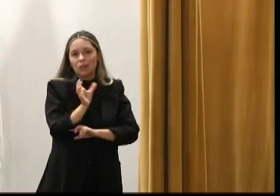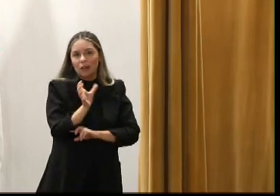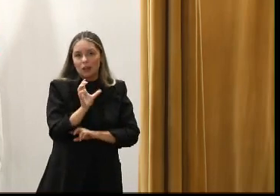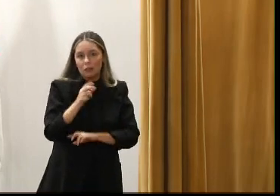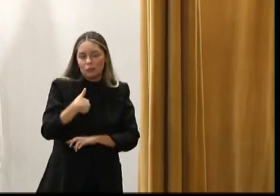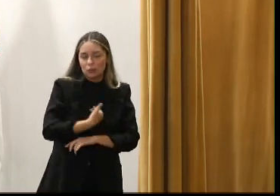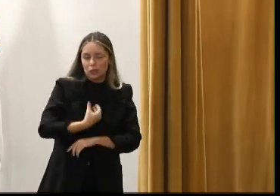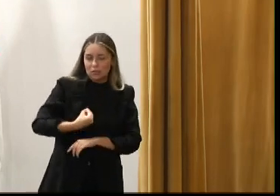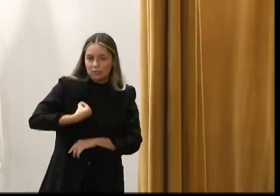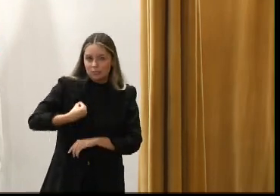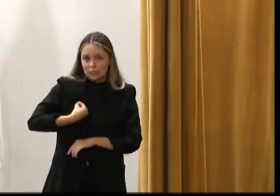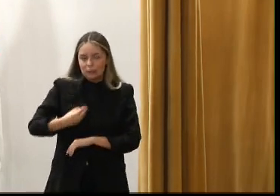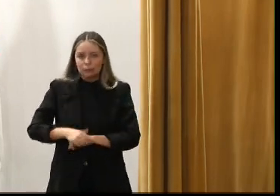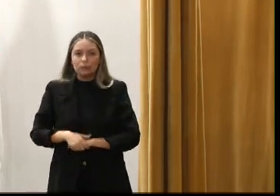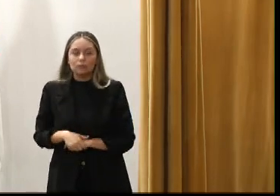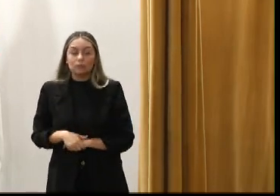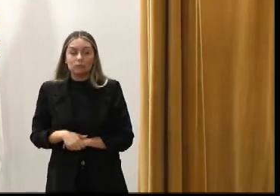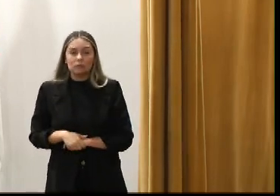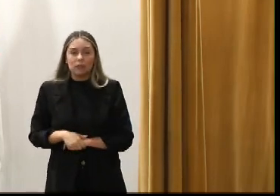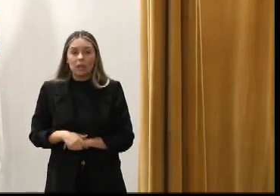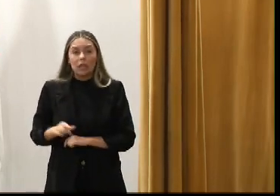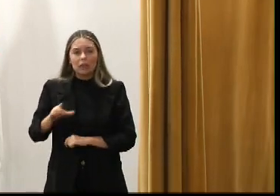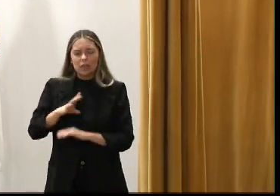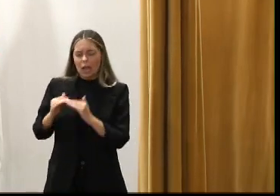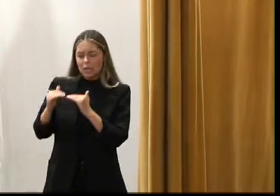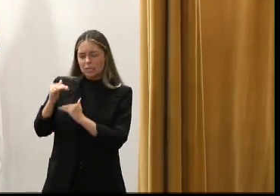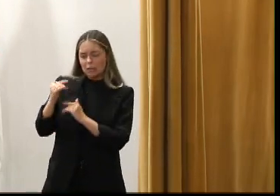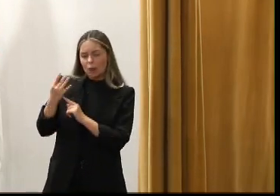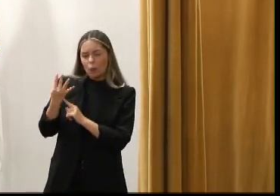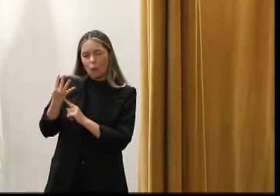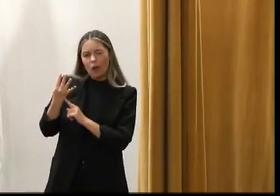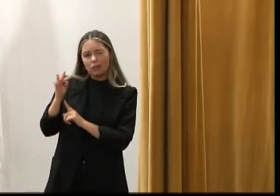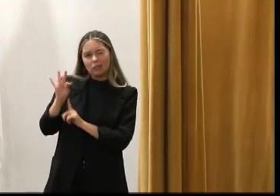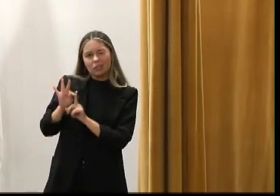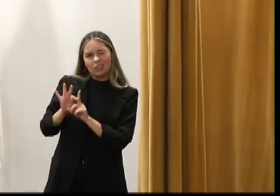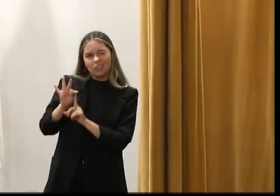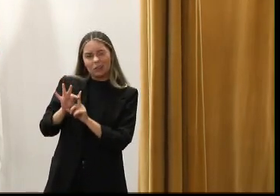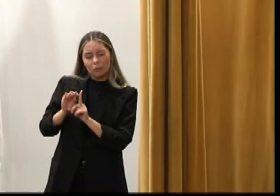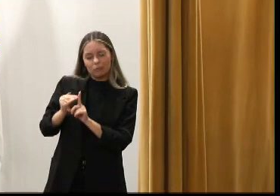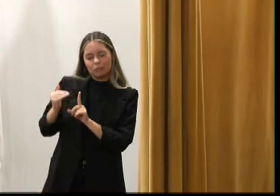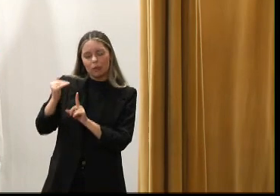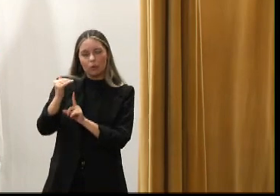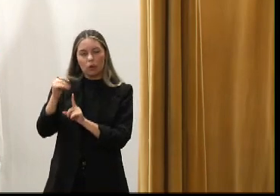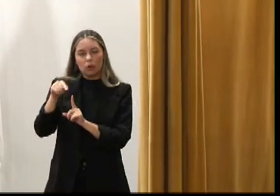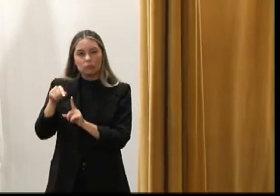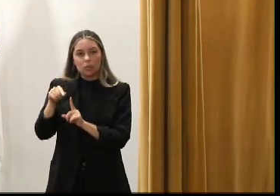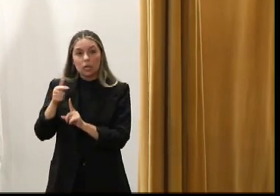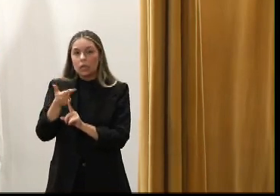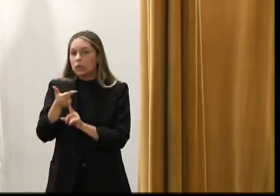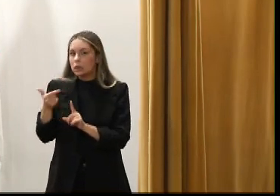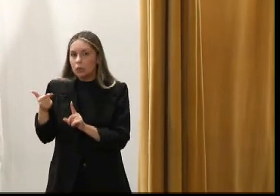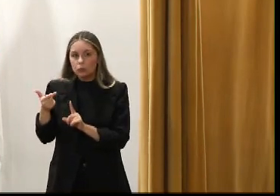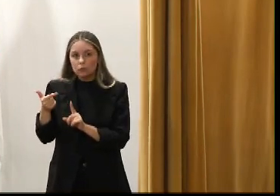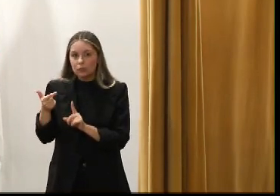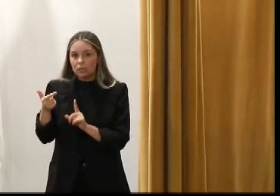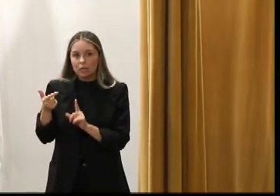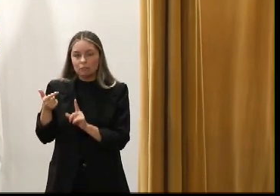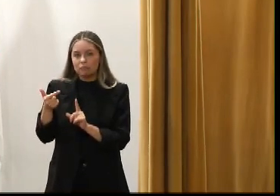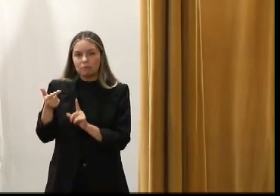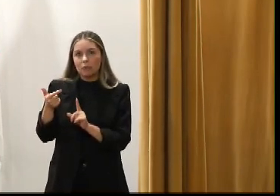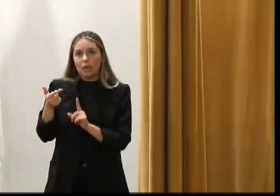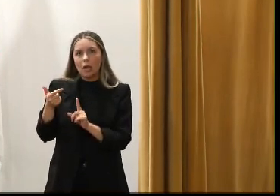nossas vidas. Acima de 4 graus centígrados, não existe qualquer